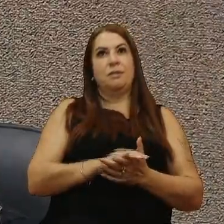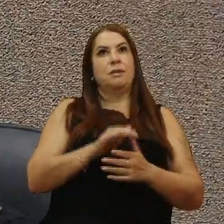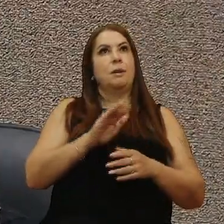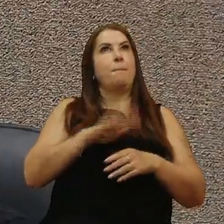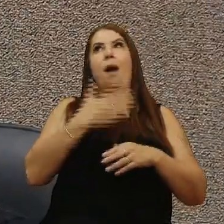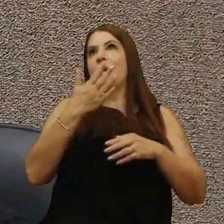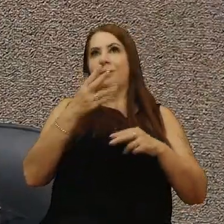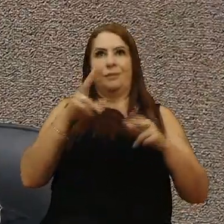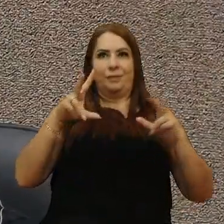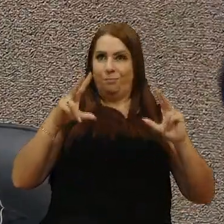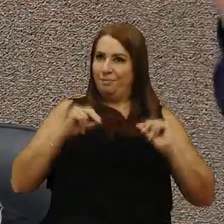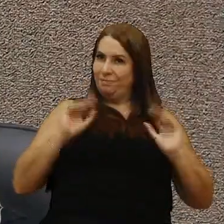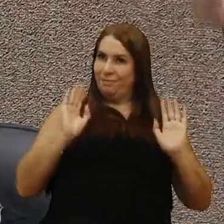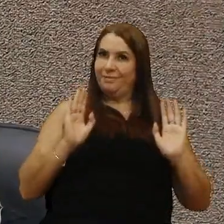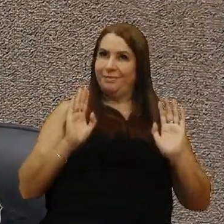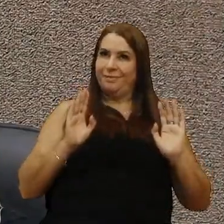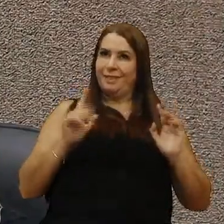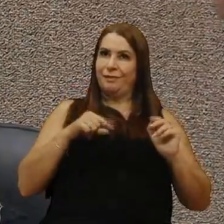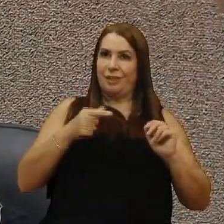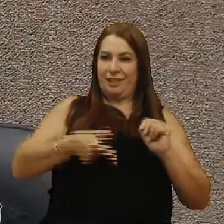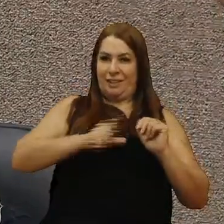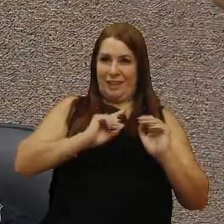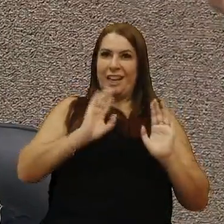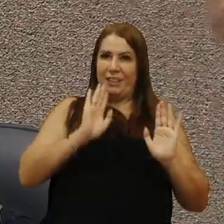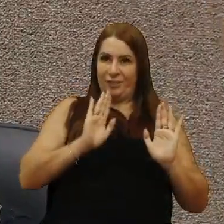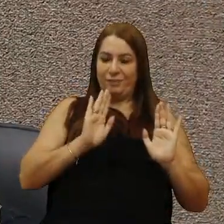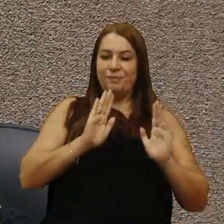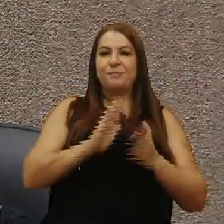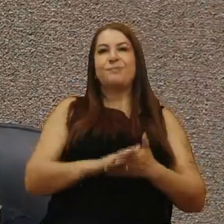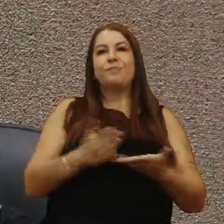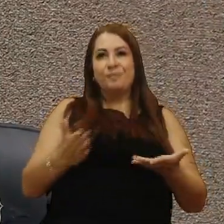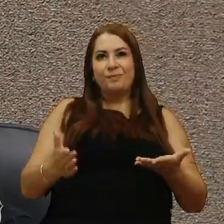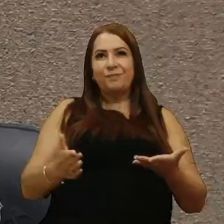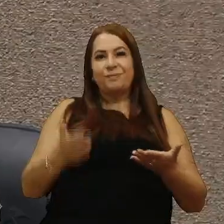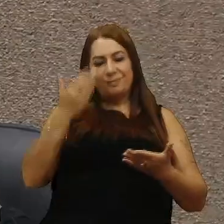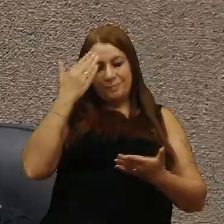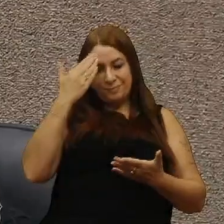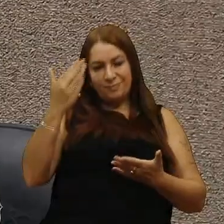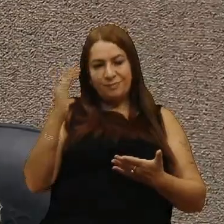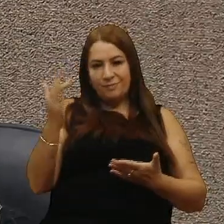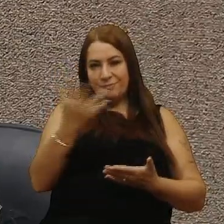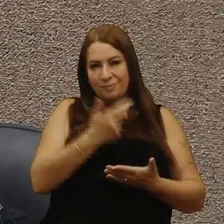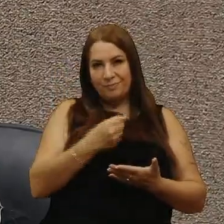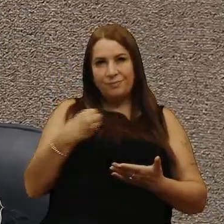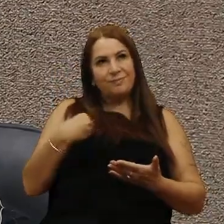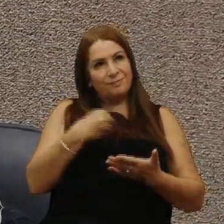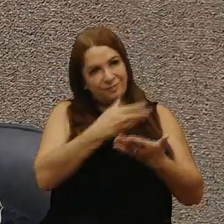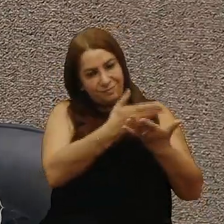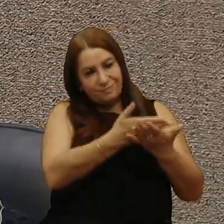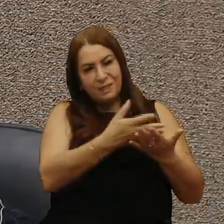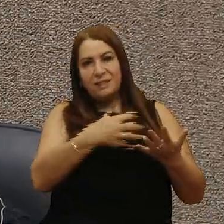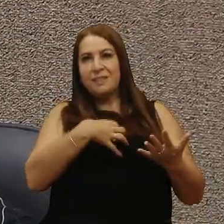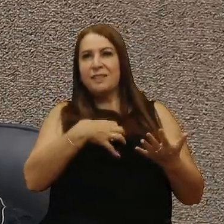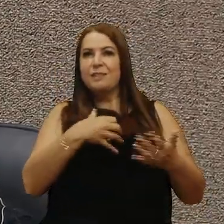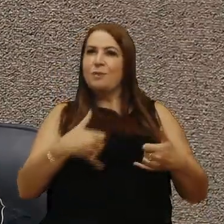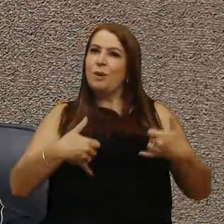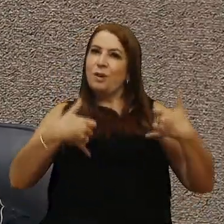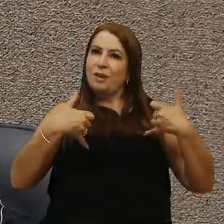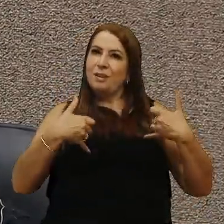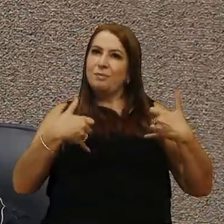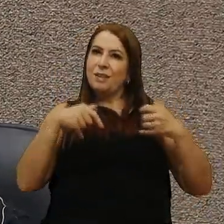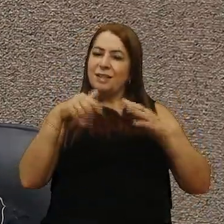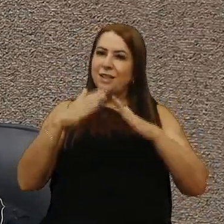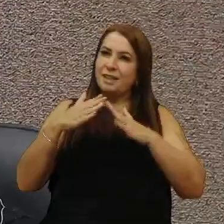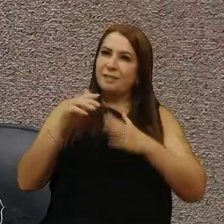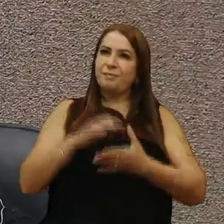merecida, que, aliás, deveria ter vindo muito antes. Então, obrigada por tudo, doutor, e sinta-se sempre honrado por essa